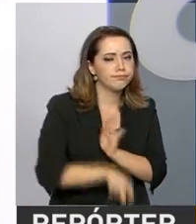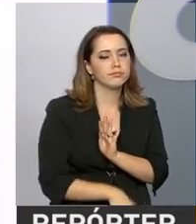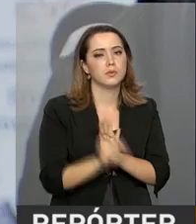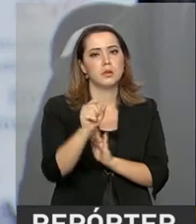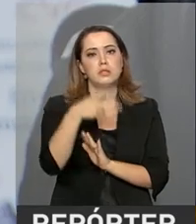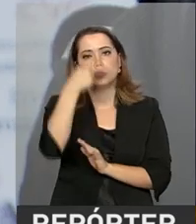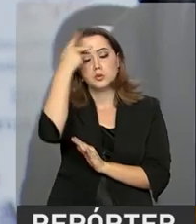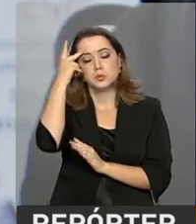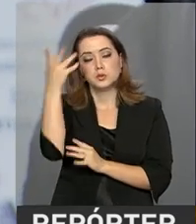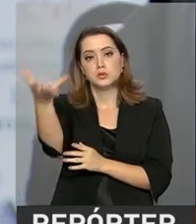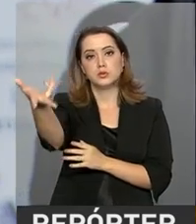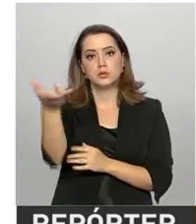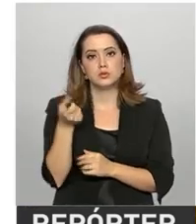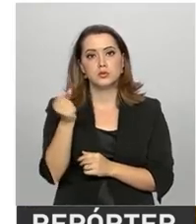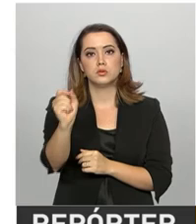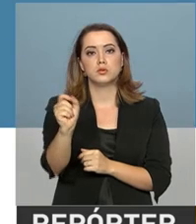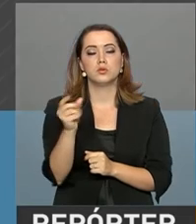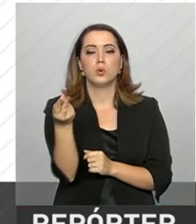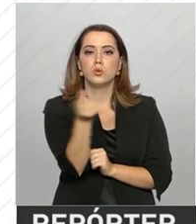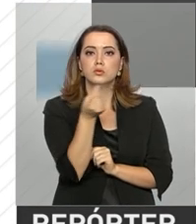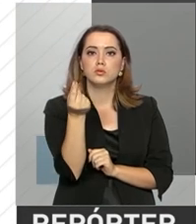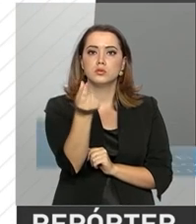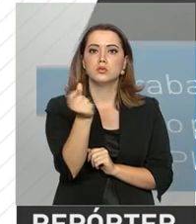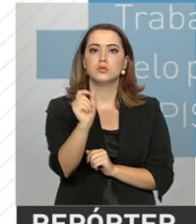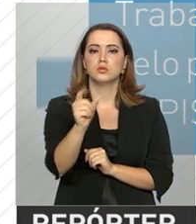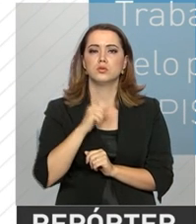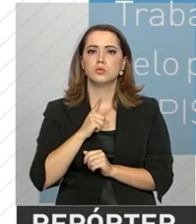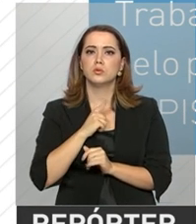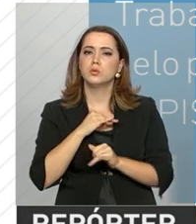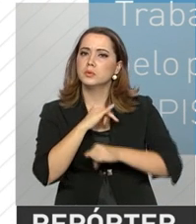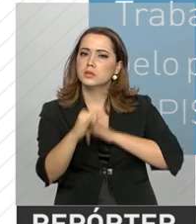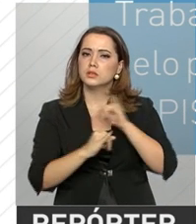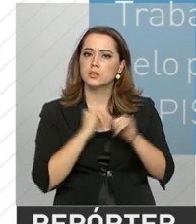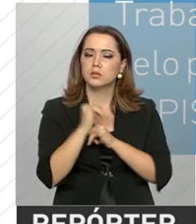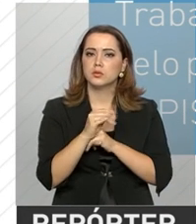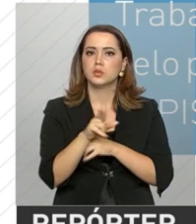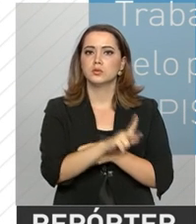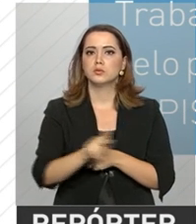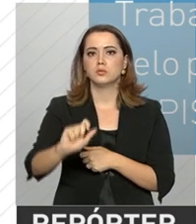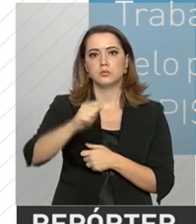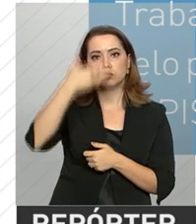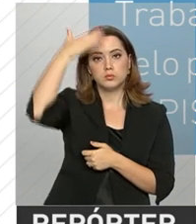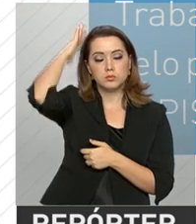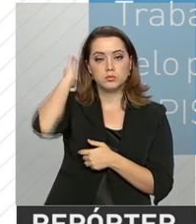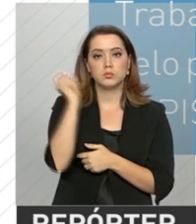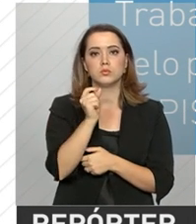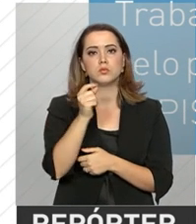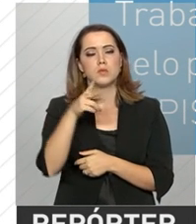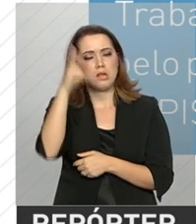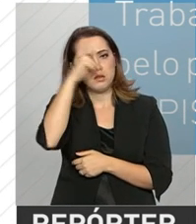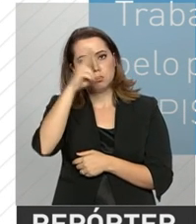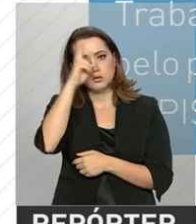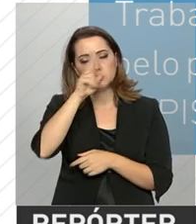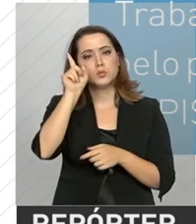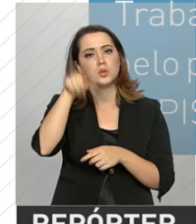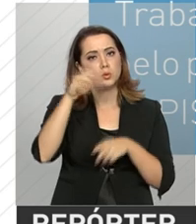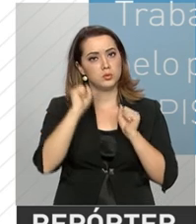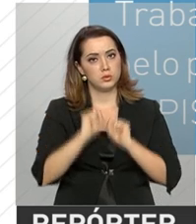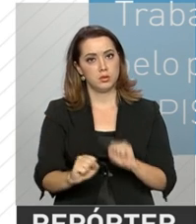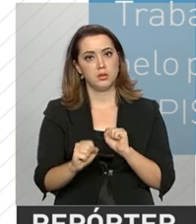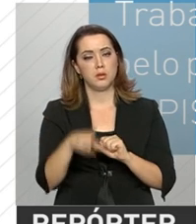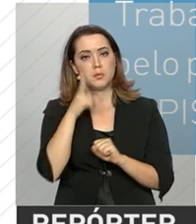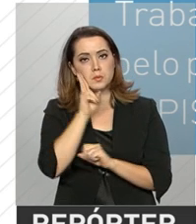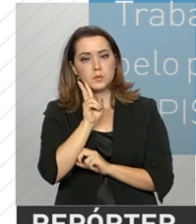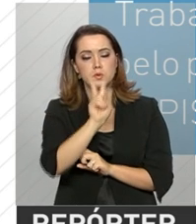para receber o valor pelas redes sociais o presidente em exercício michel temer lembrou que é possível consultar